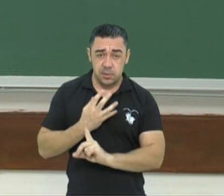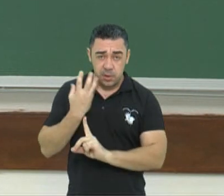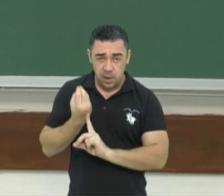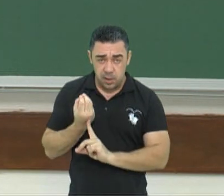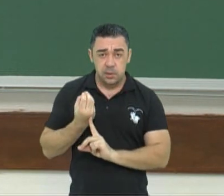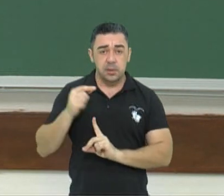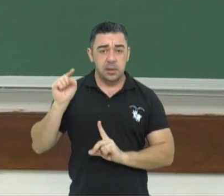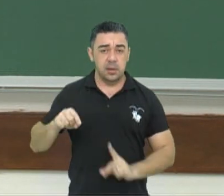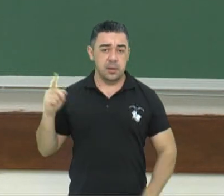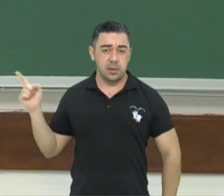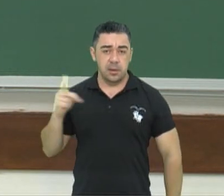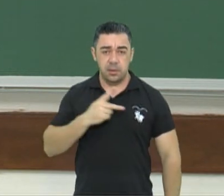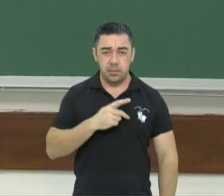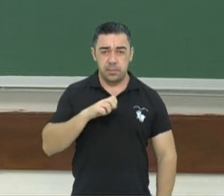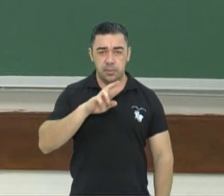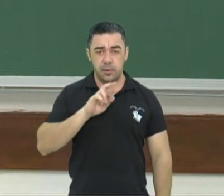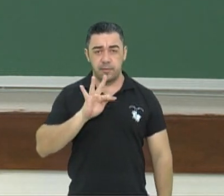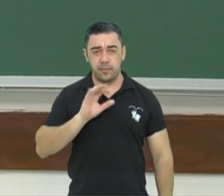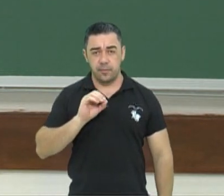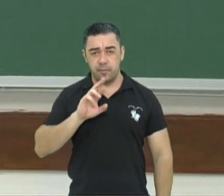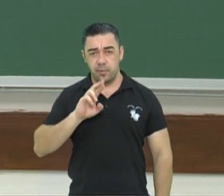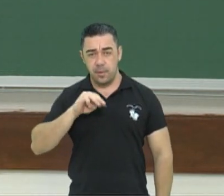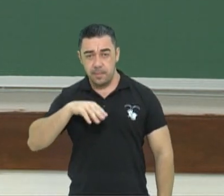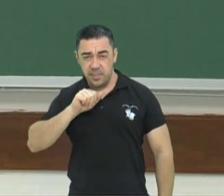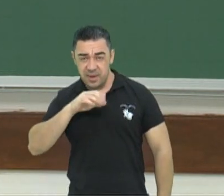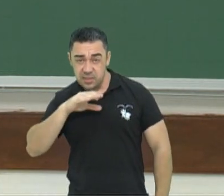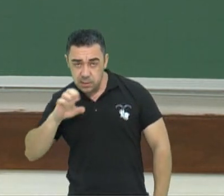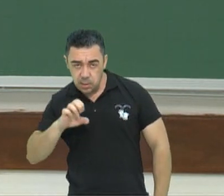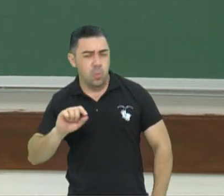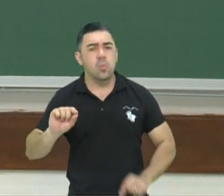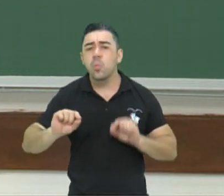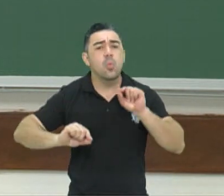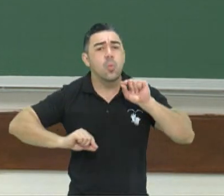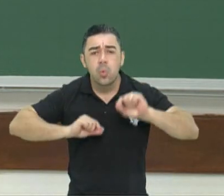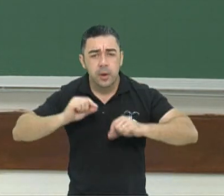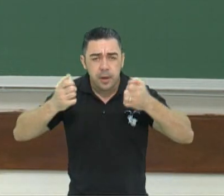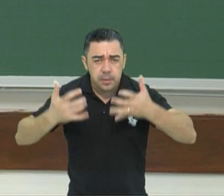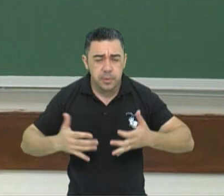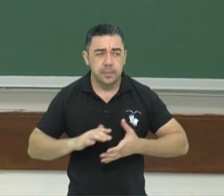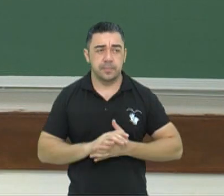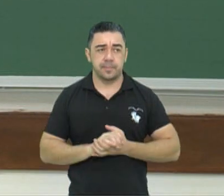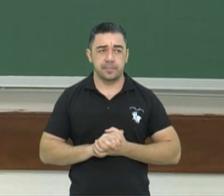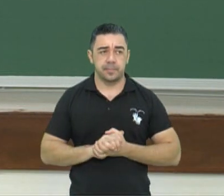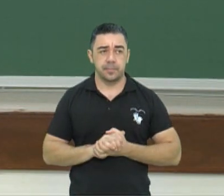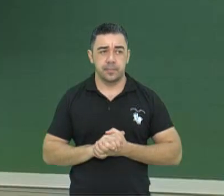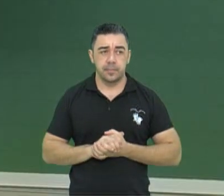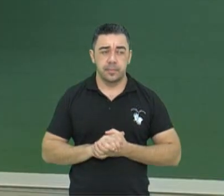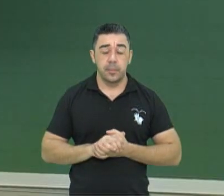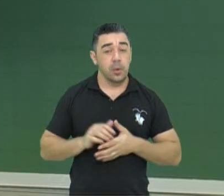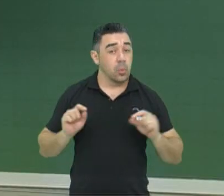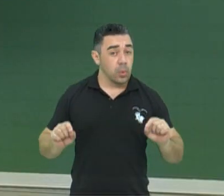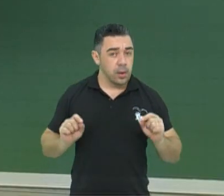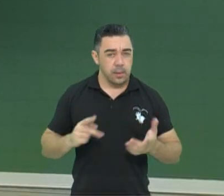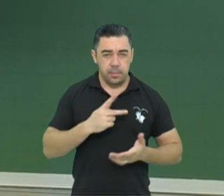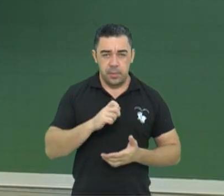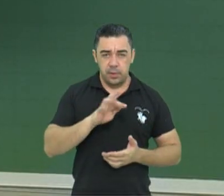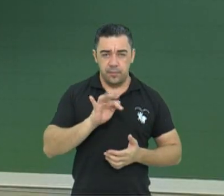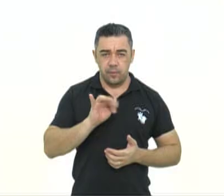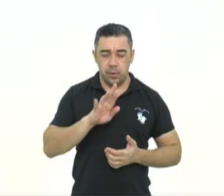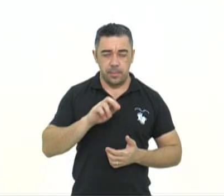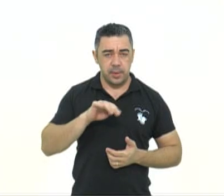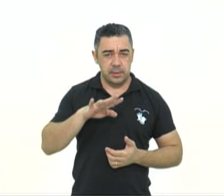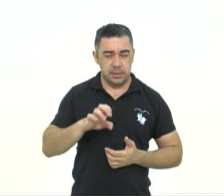dentro da arte performática. Vamos ver o que ela está falando para nós. Performance é uma